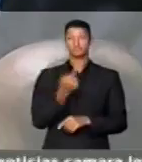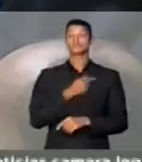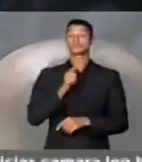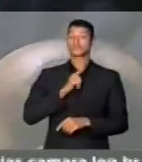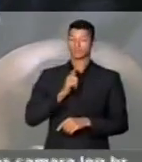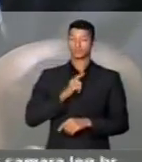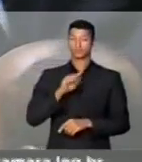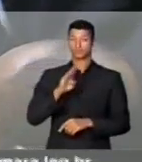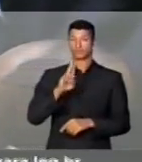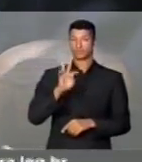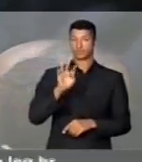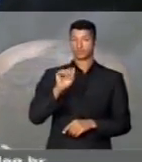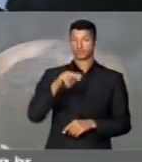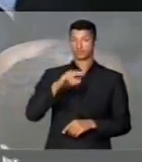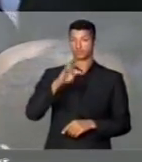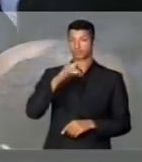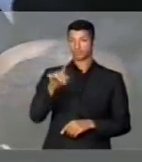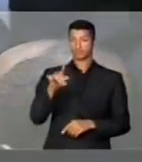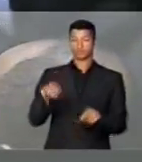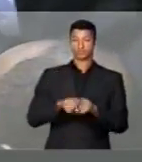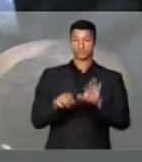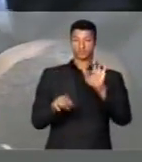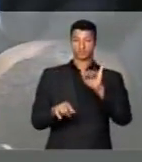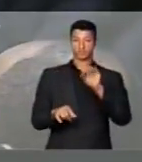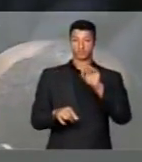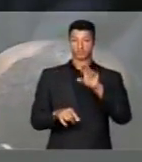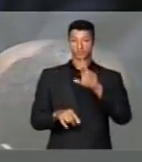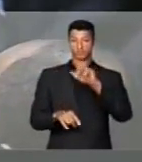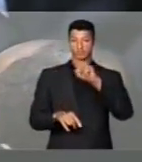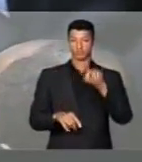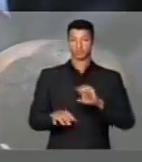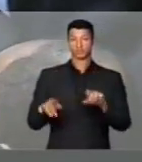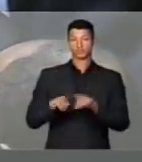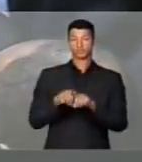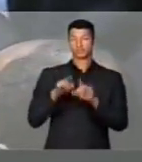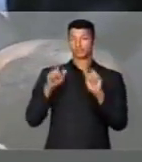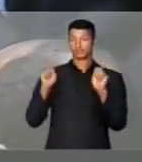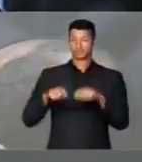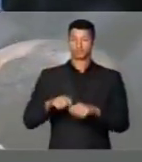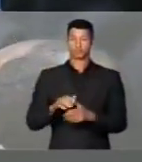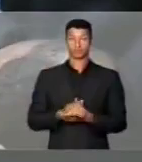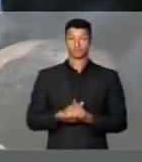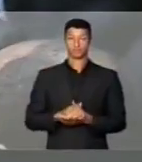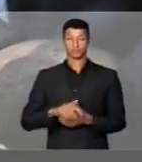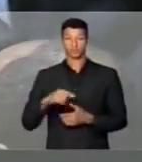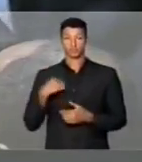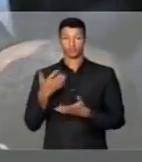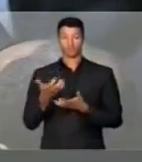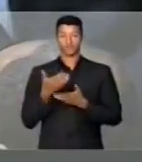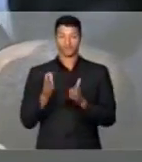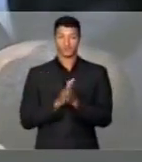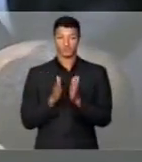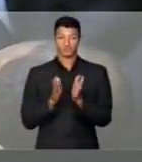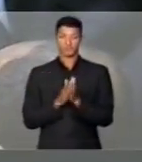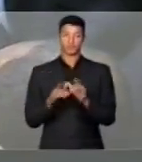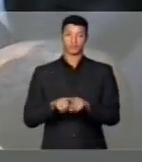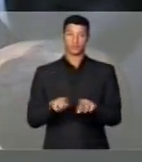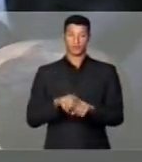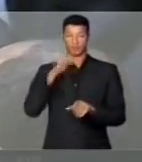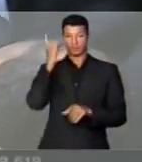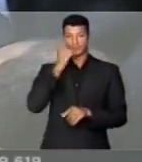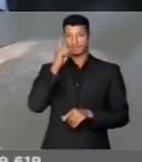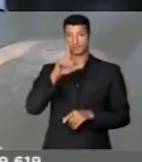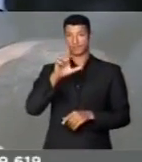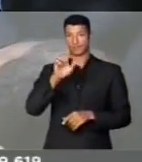tem o Butantan, a Fiocruz e outros laboratórios estatais que são muito capazes. Então, nós queríamos parabenizar a